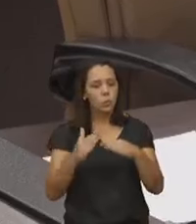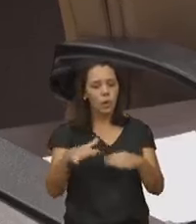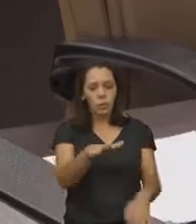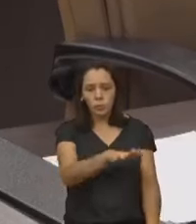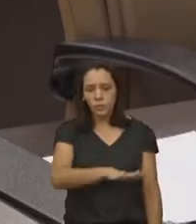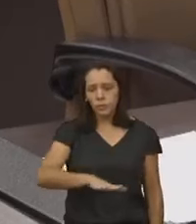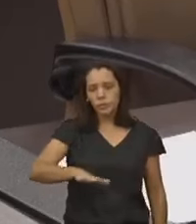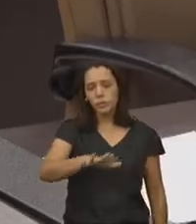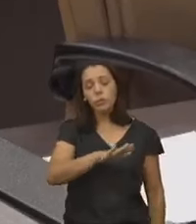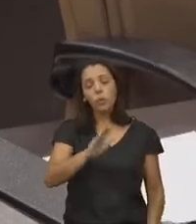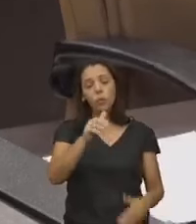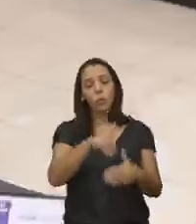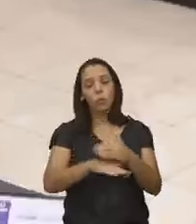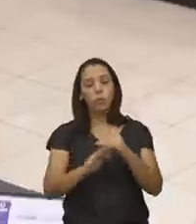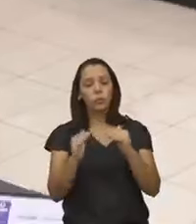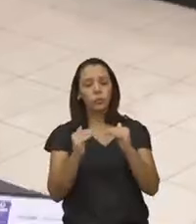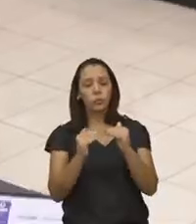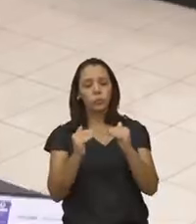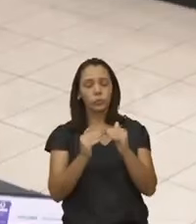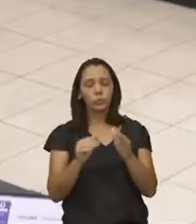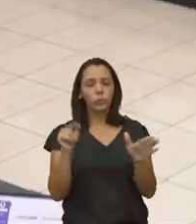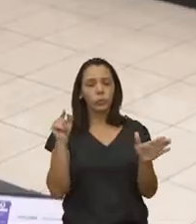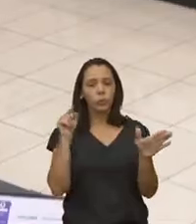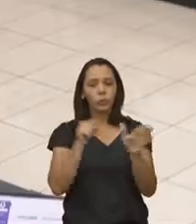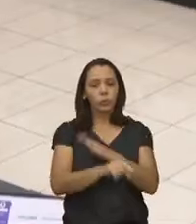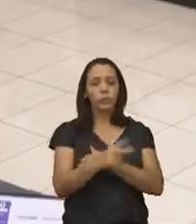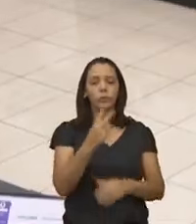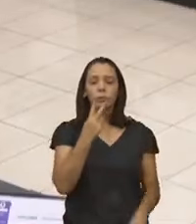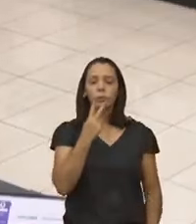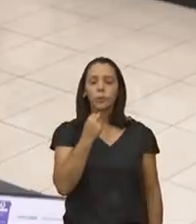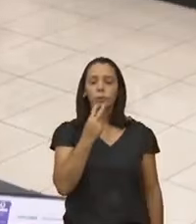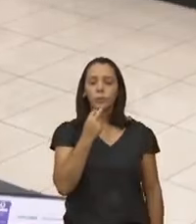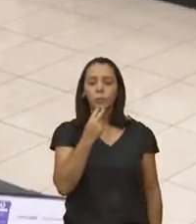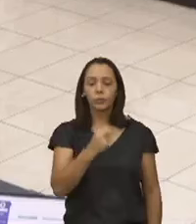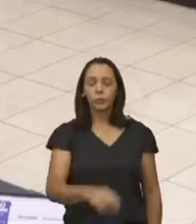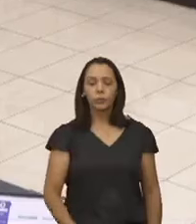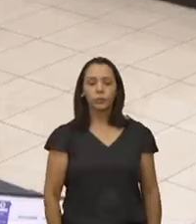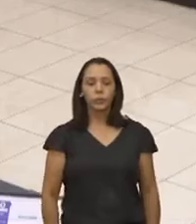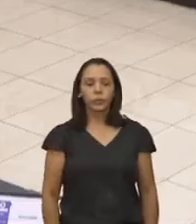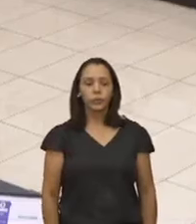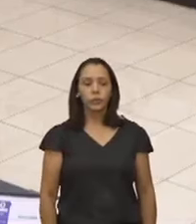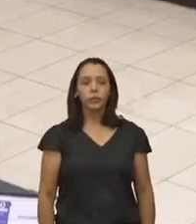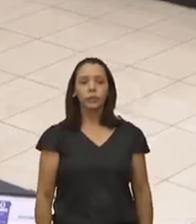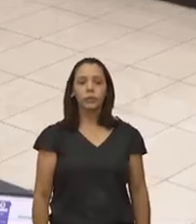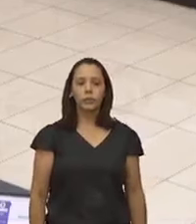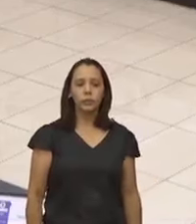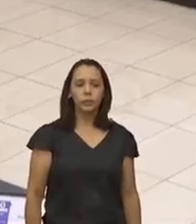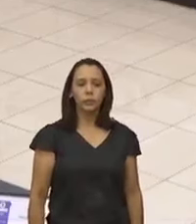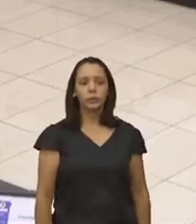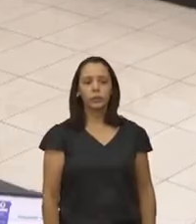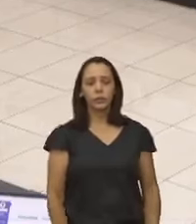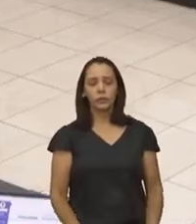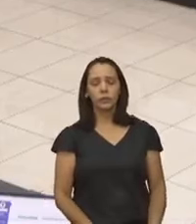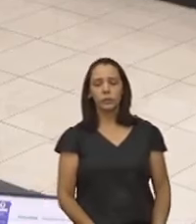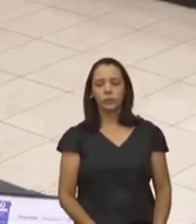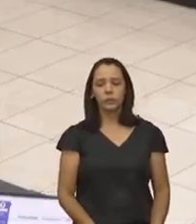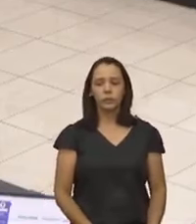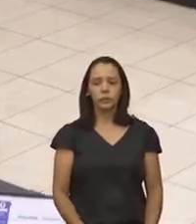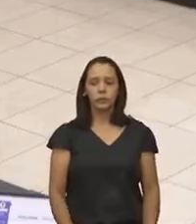voto é favorável. Como vota o vereador Valmir, do Parque Meia Lua? Como vota